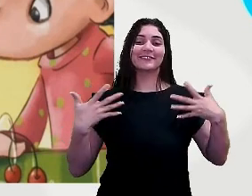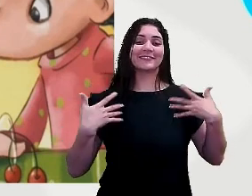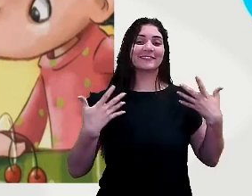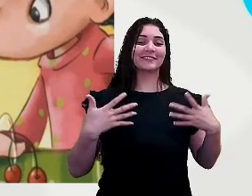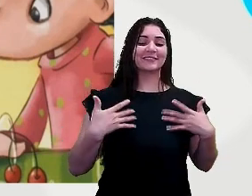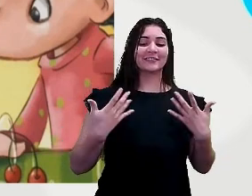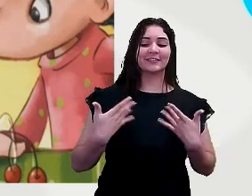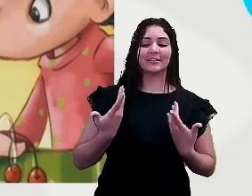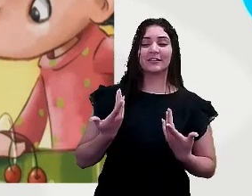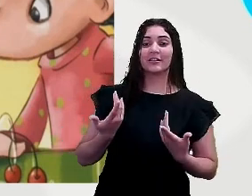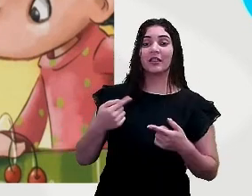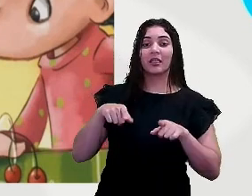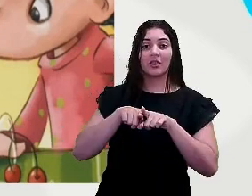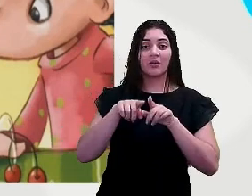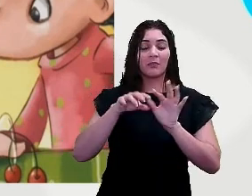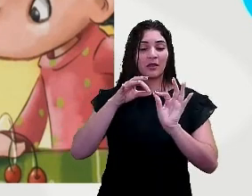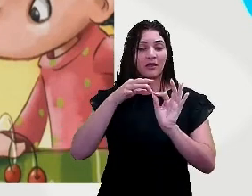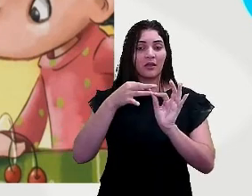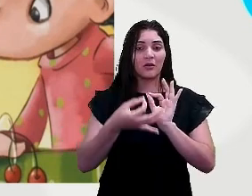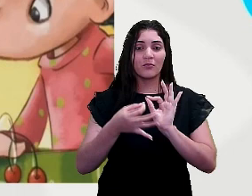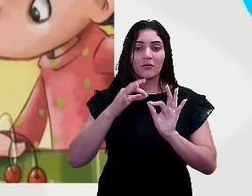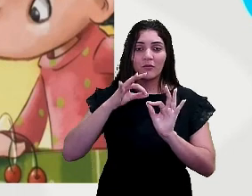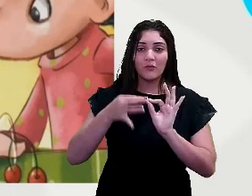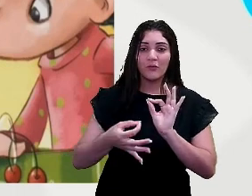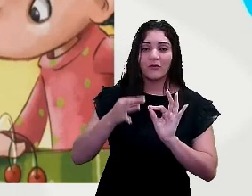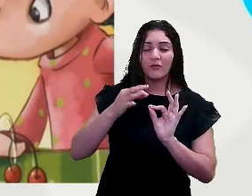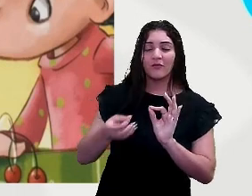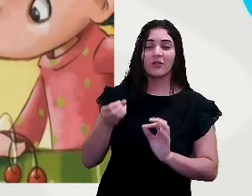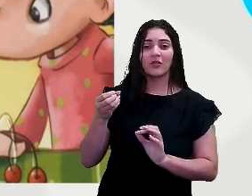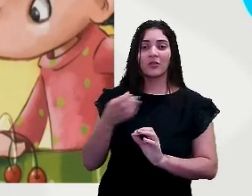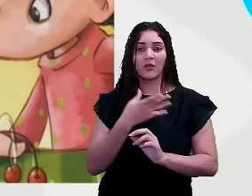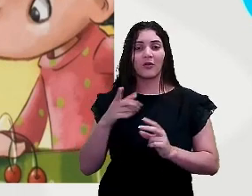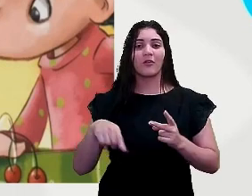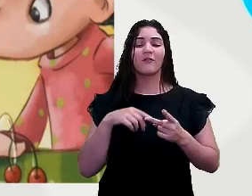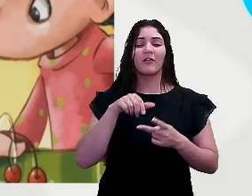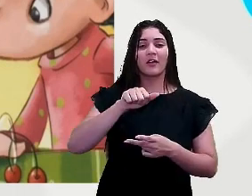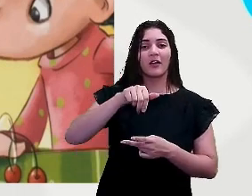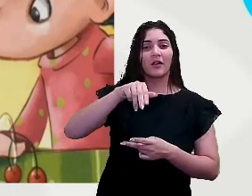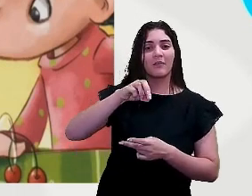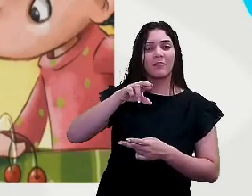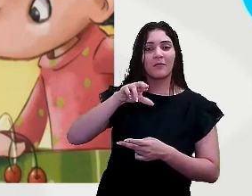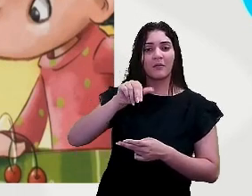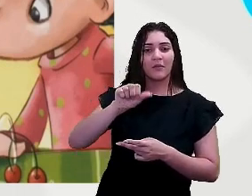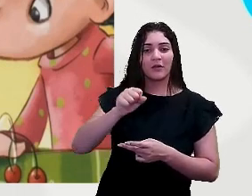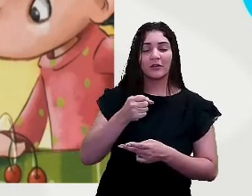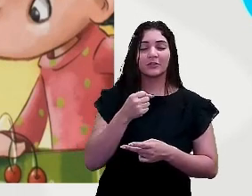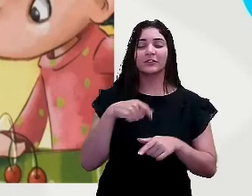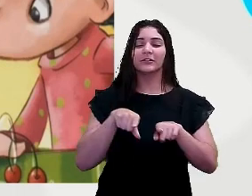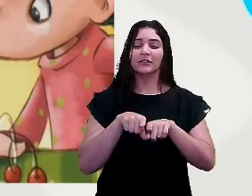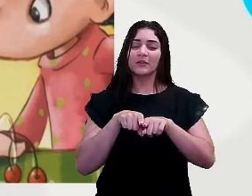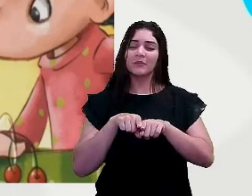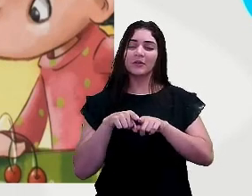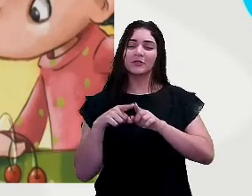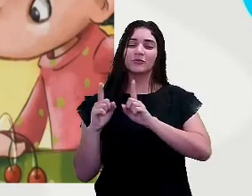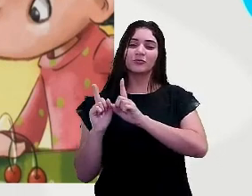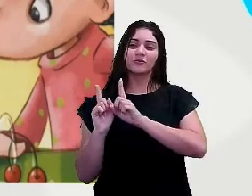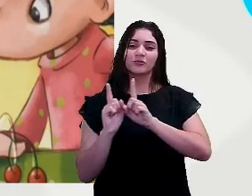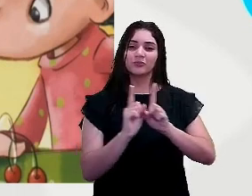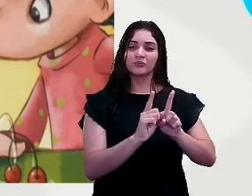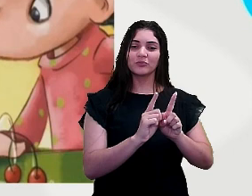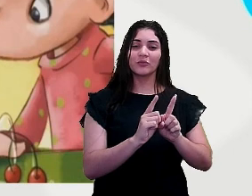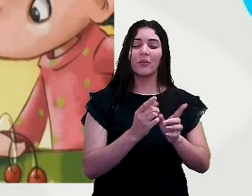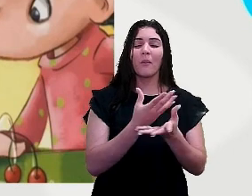Um cacho de uva fresquinhas, amoras, cerejas e figos vieram logo atrás de uma dúzia